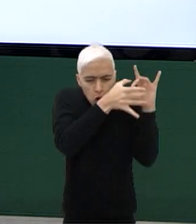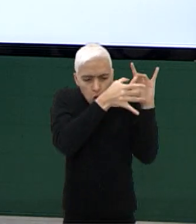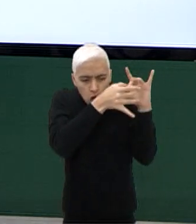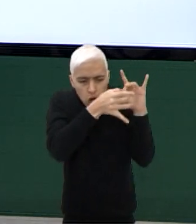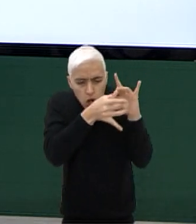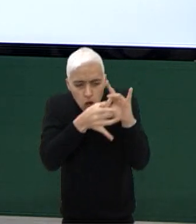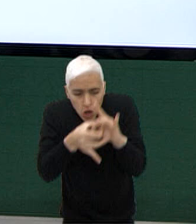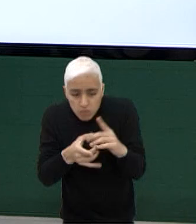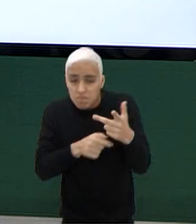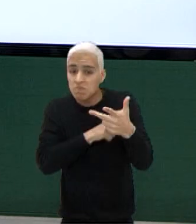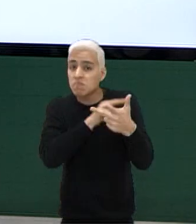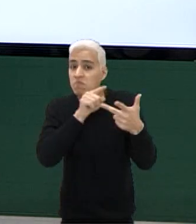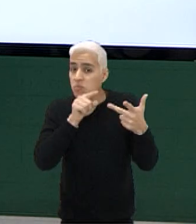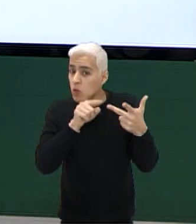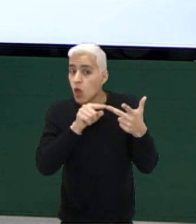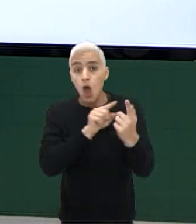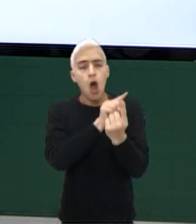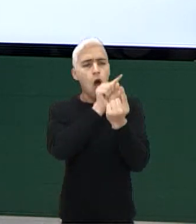contextualização,